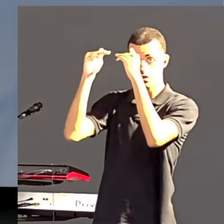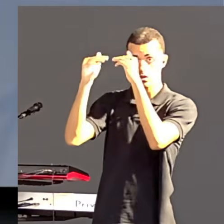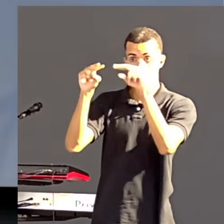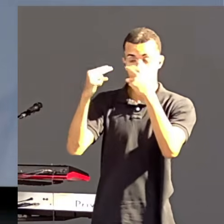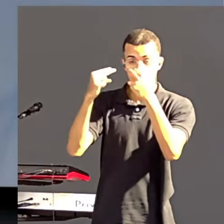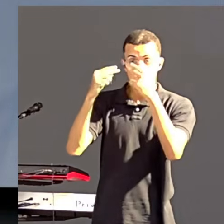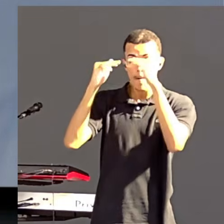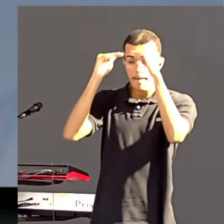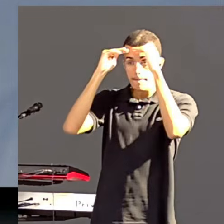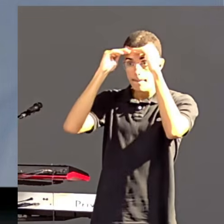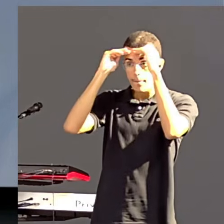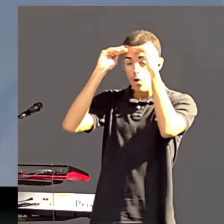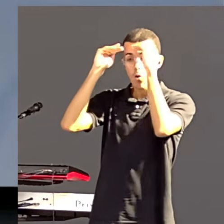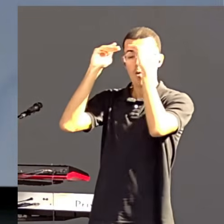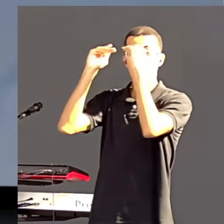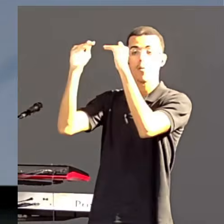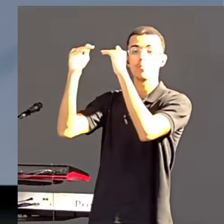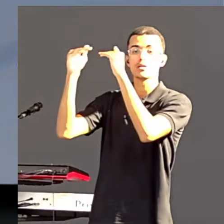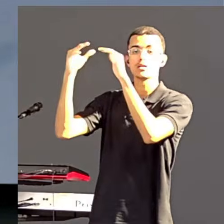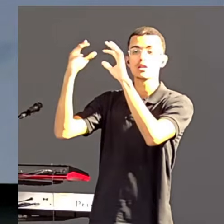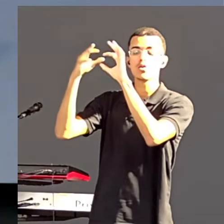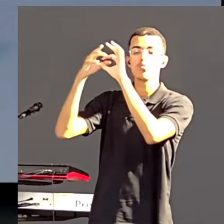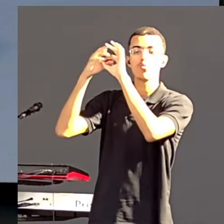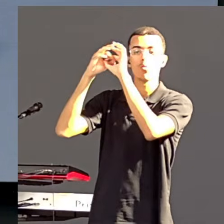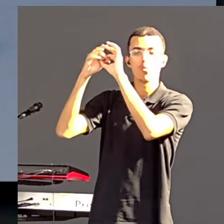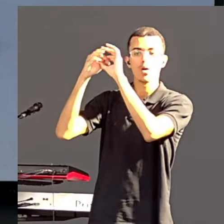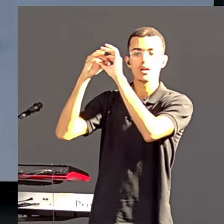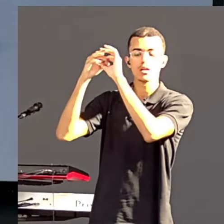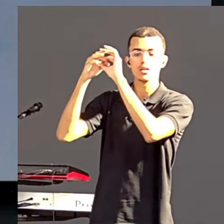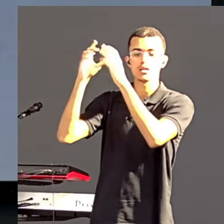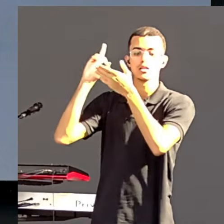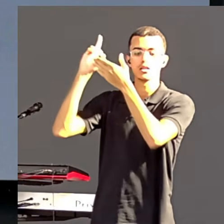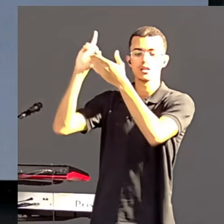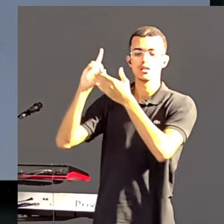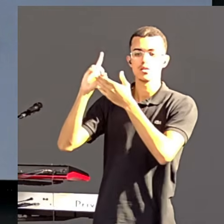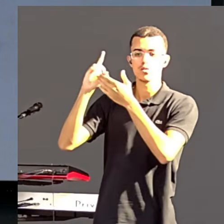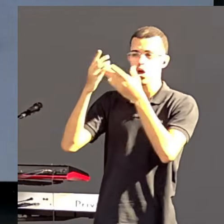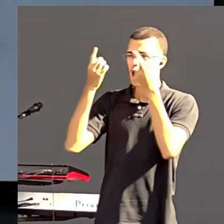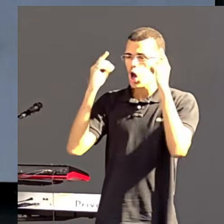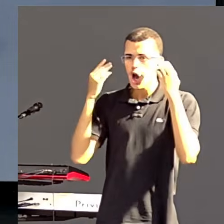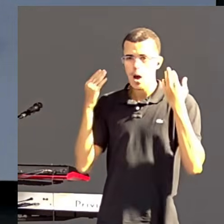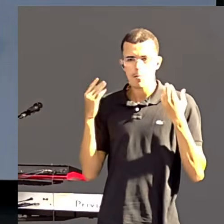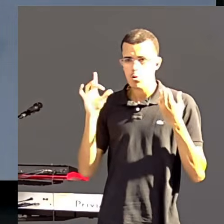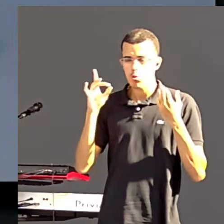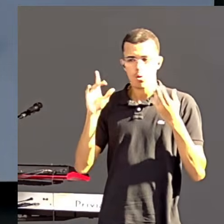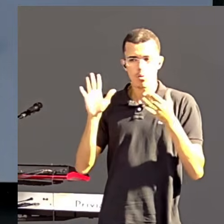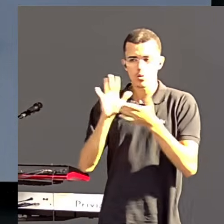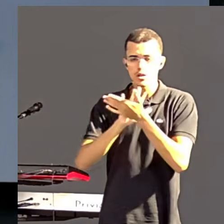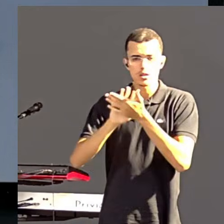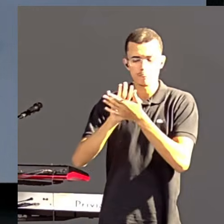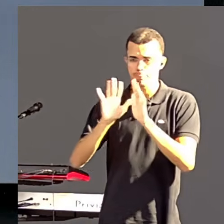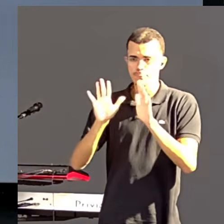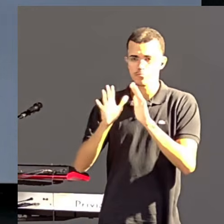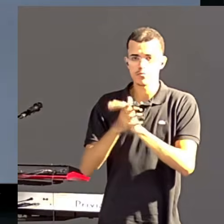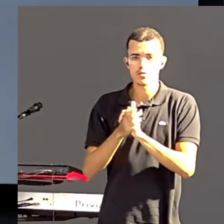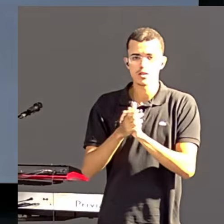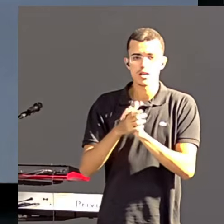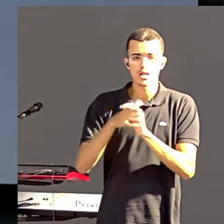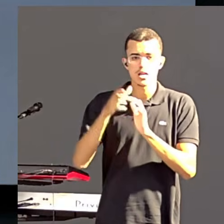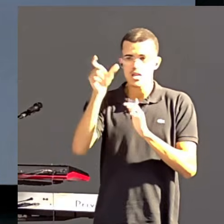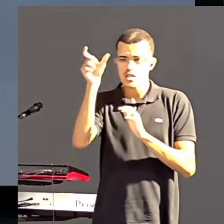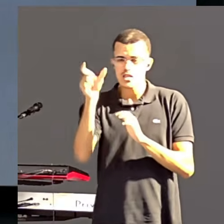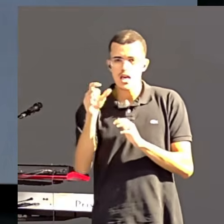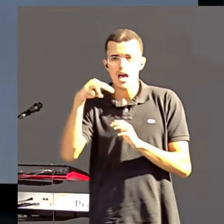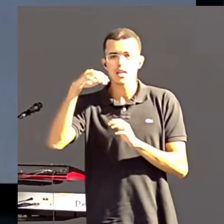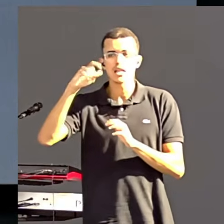mim, compromissos com uma aliança que não tinha relação apenas só com o cabelo. Primeiro, o anjo disse: ele será nazireu. E o